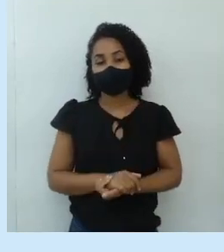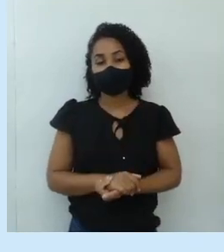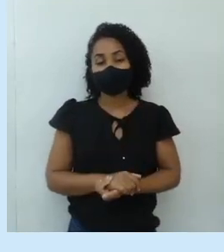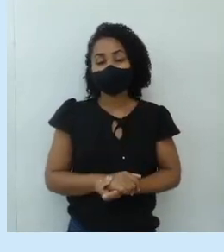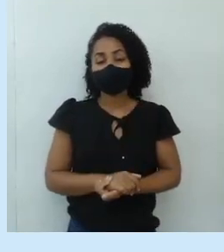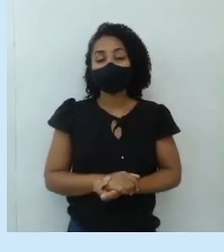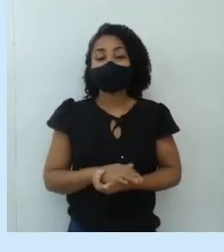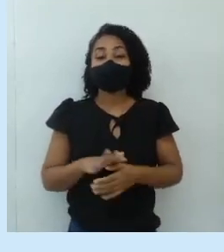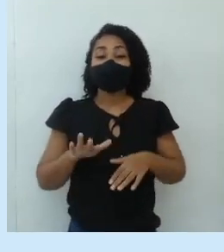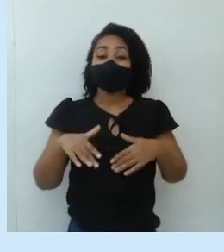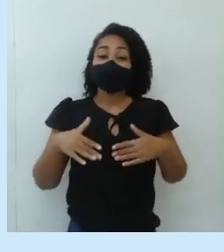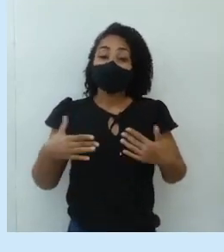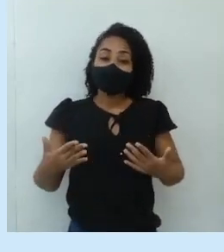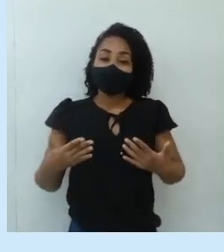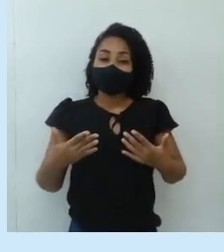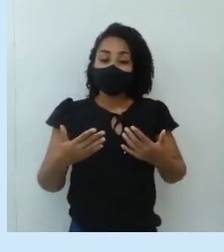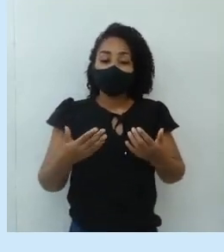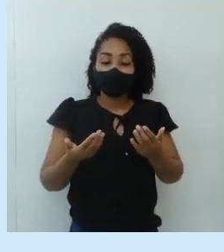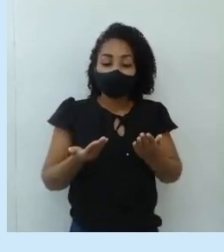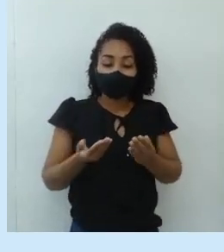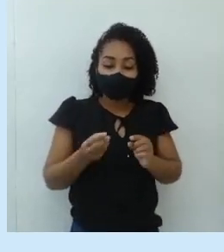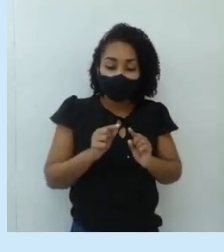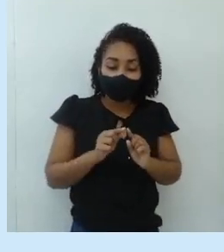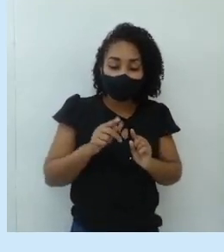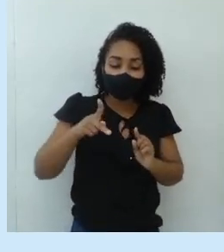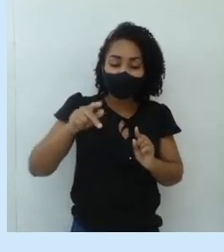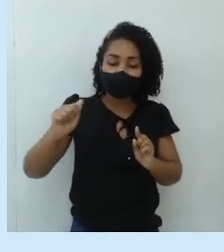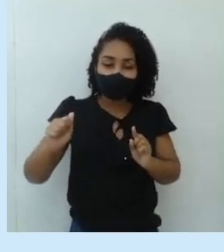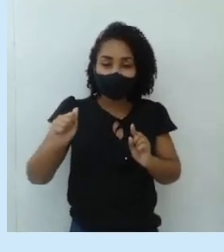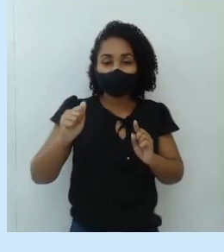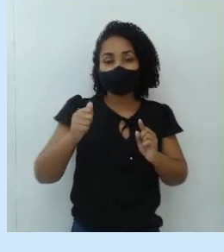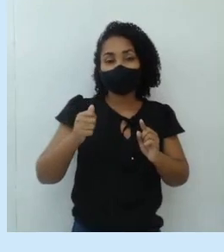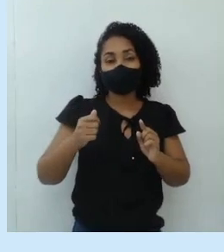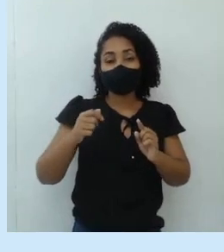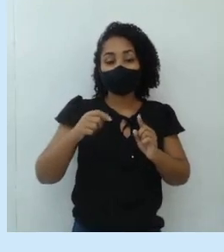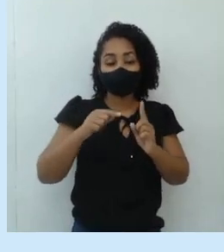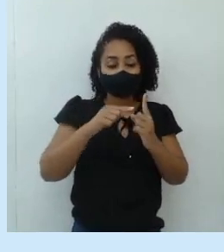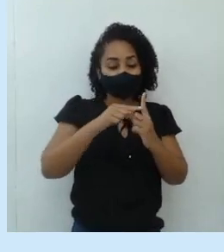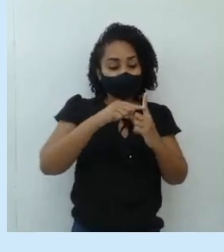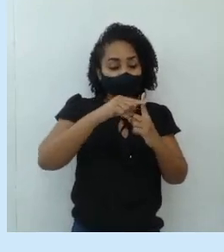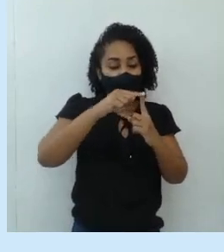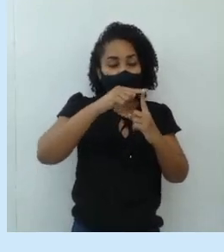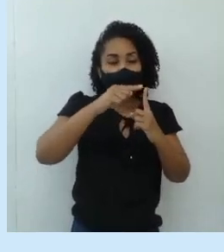seja, pressão atmosférica, temperatura, umidade,